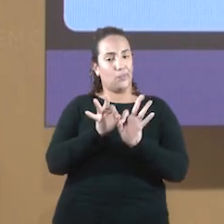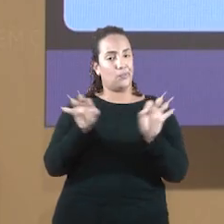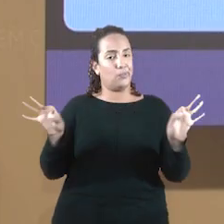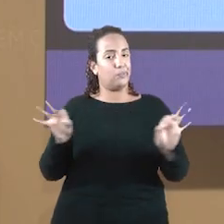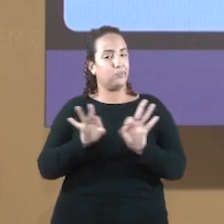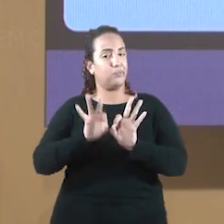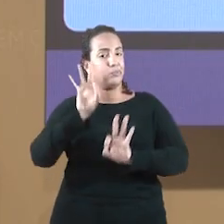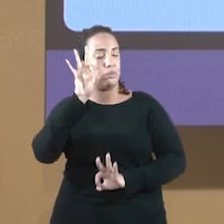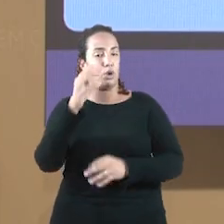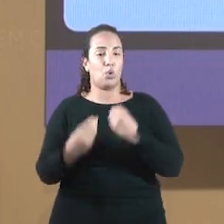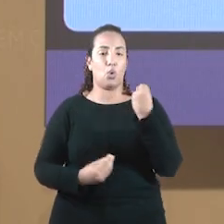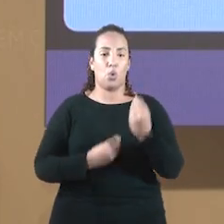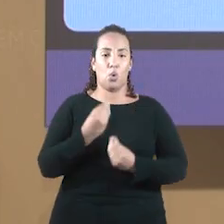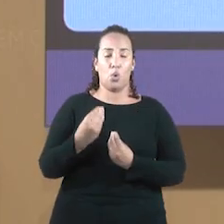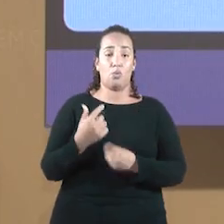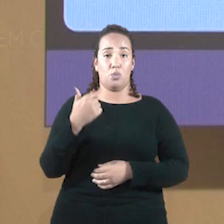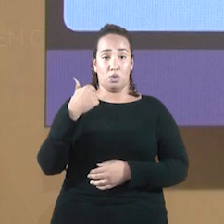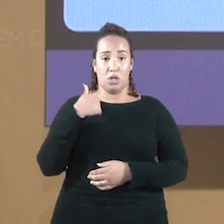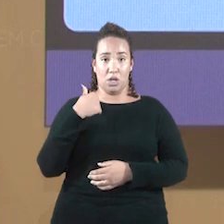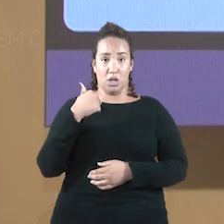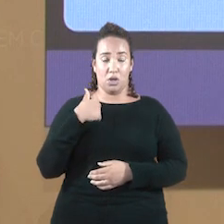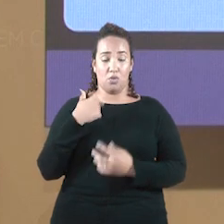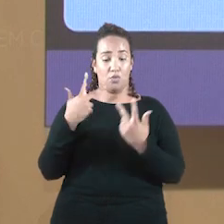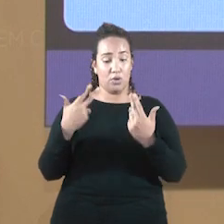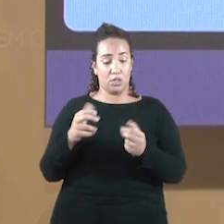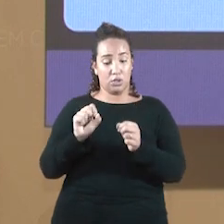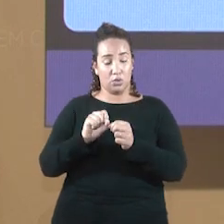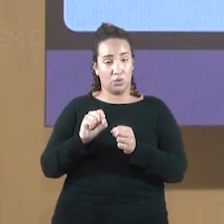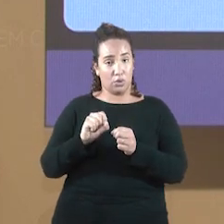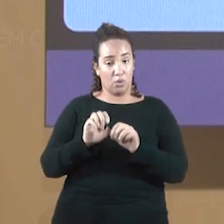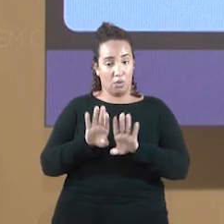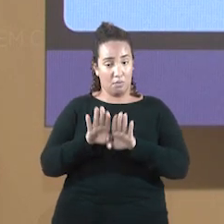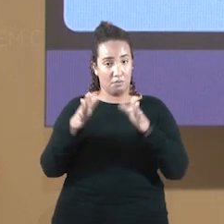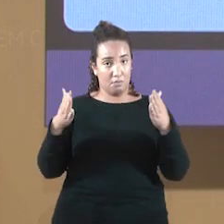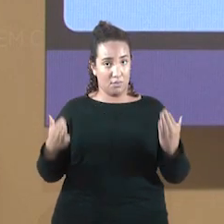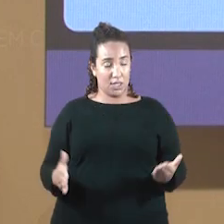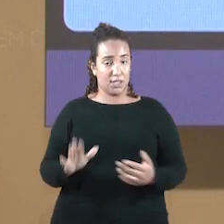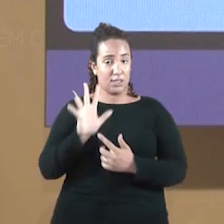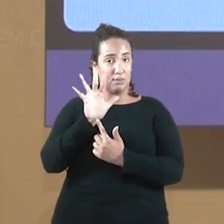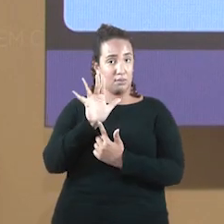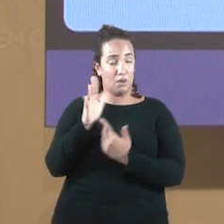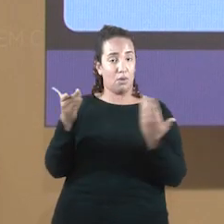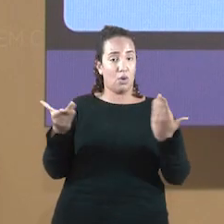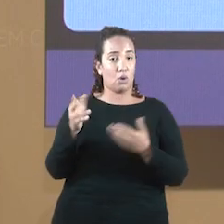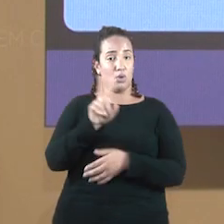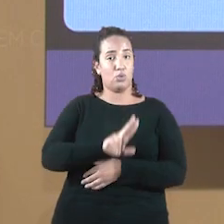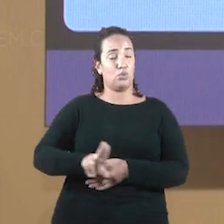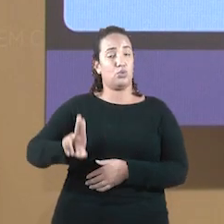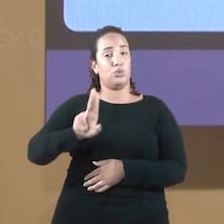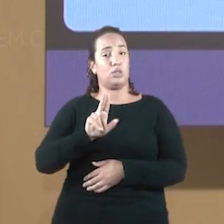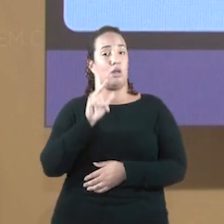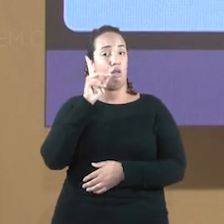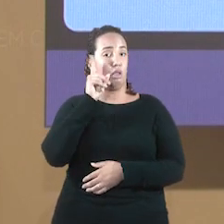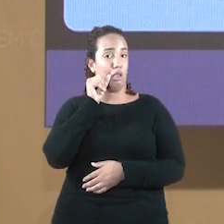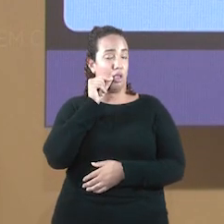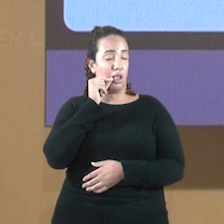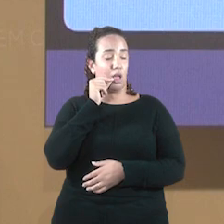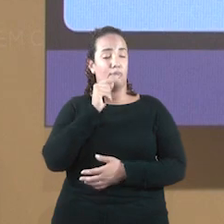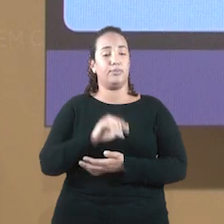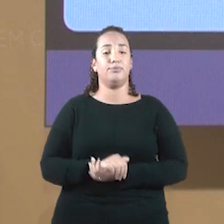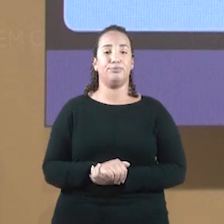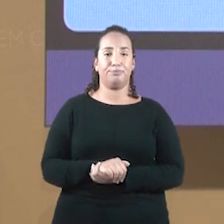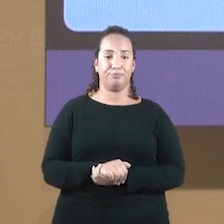Eu vou medir esse lado da mesa da mesma forma que eu fiz com o palmo, só que agora utilizando o